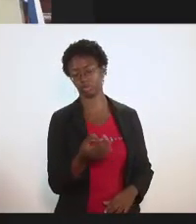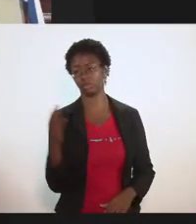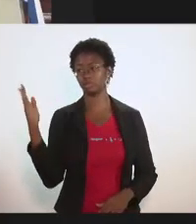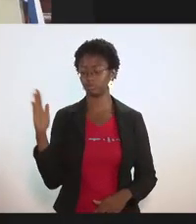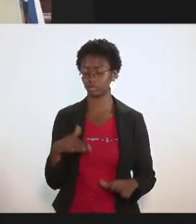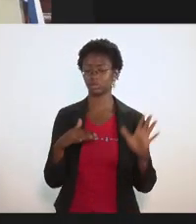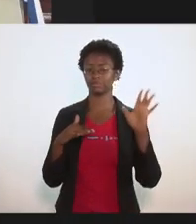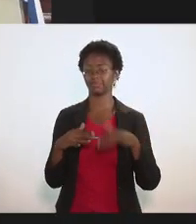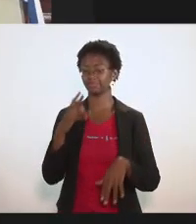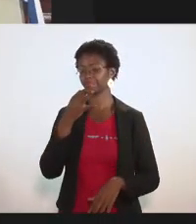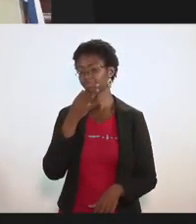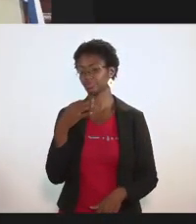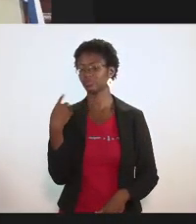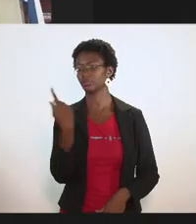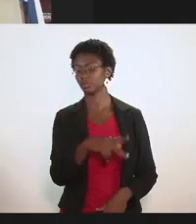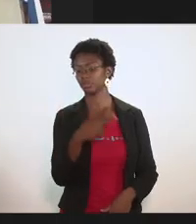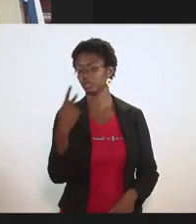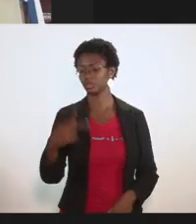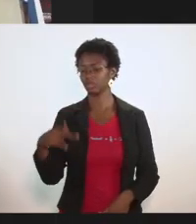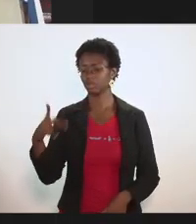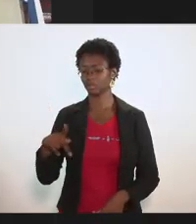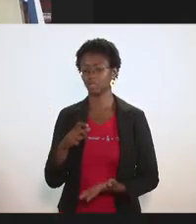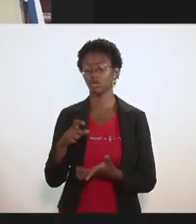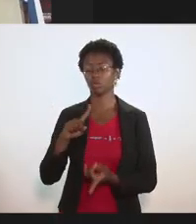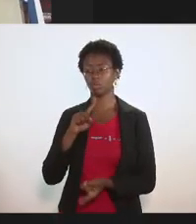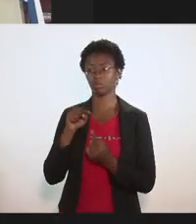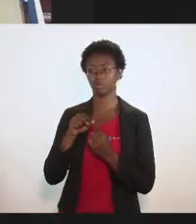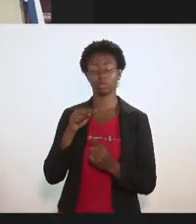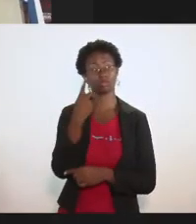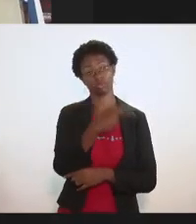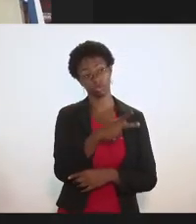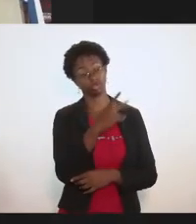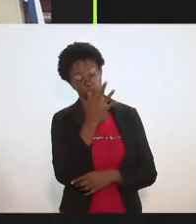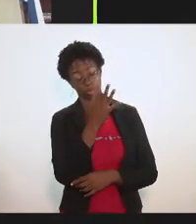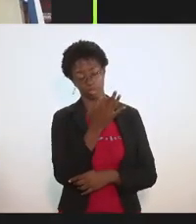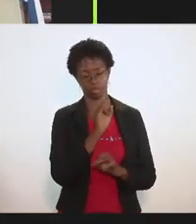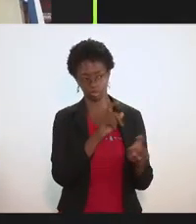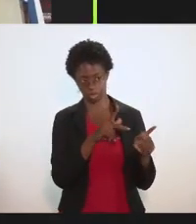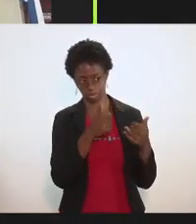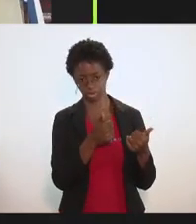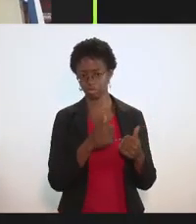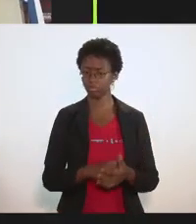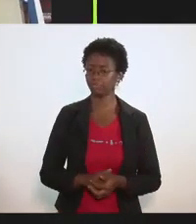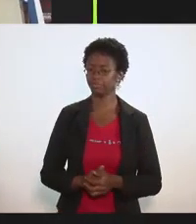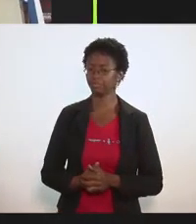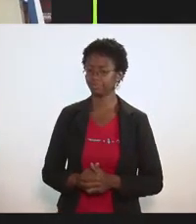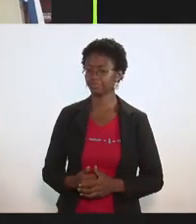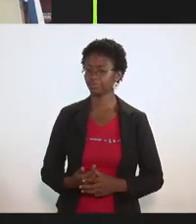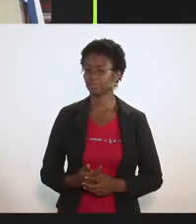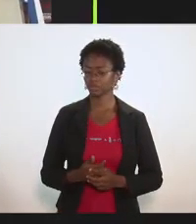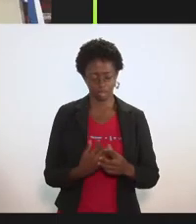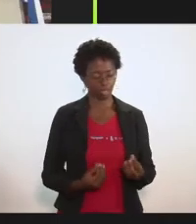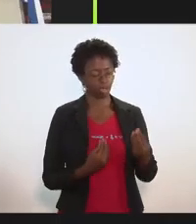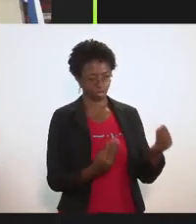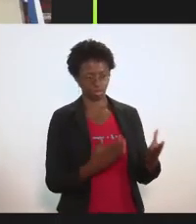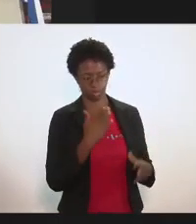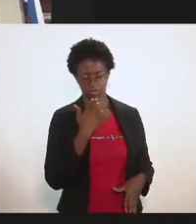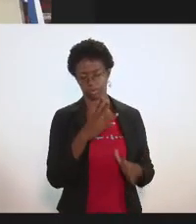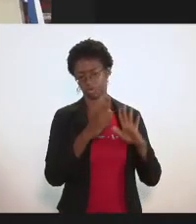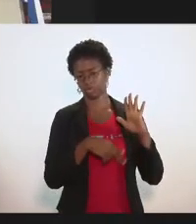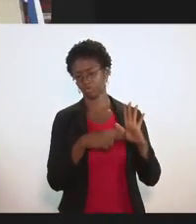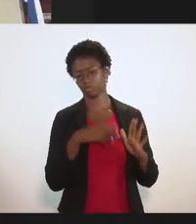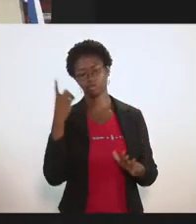deferir, presidente. Entrega na CCJ. O parecer foi dado. O parecer alterado é favorável às emendas. Ponto. Deputado Valdec pede vistas com